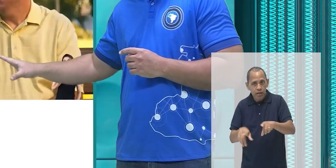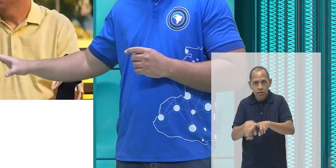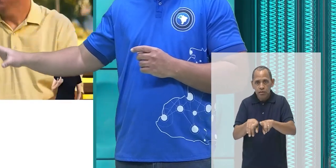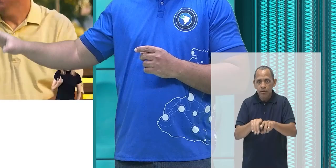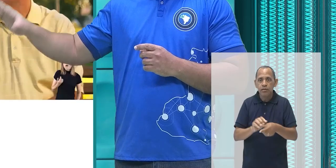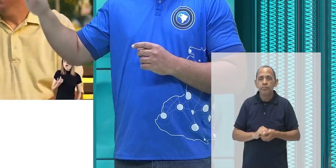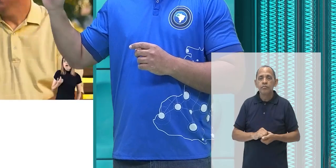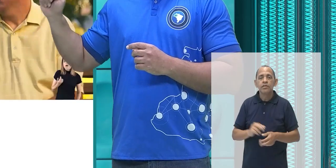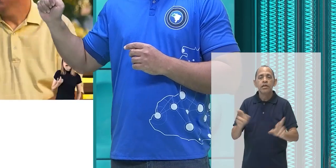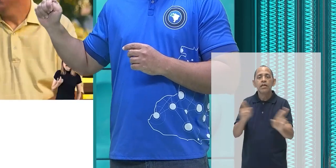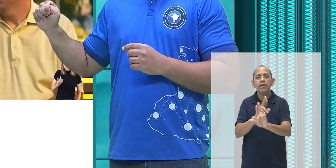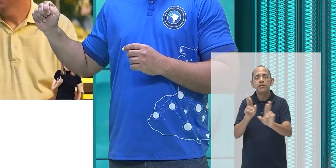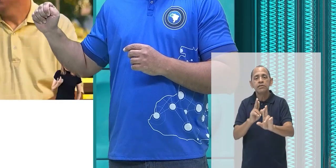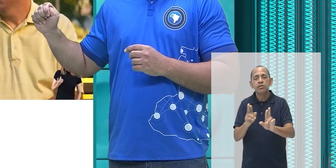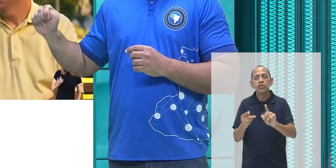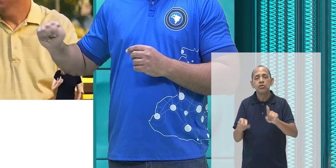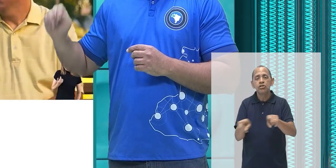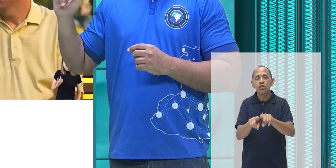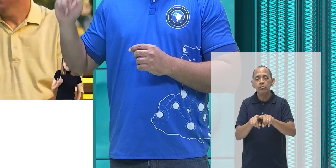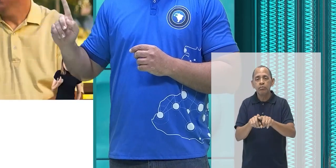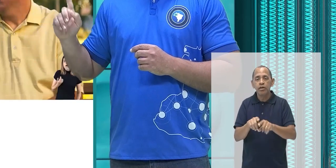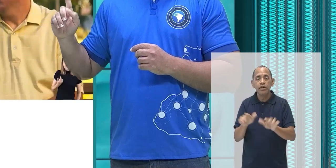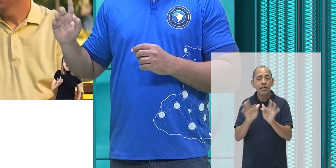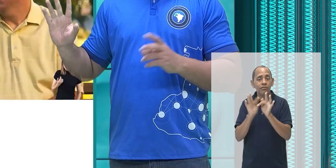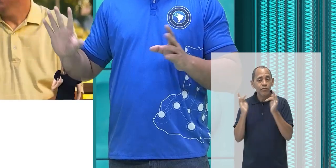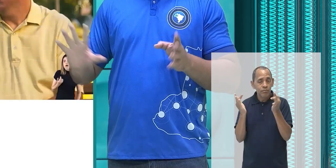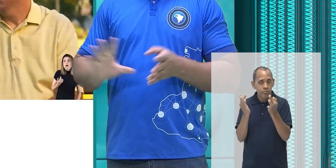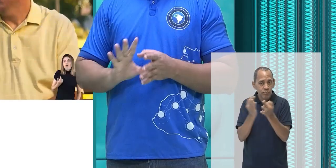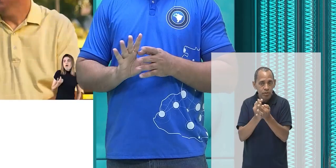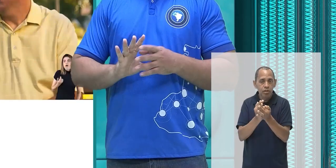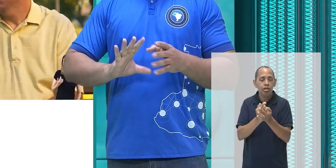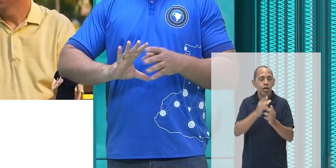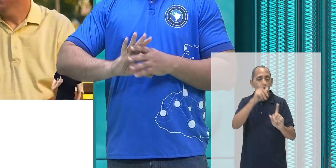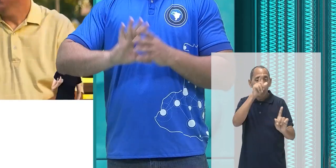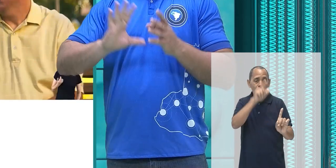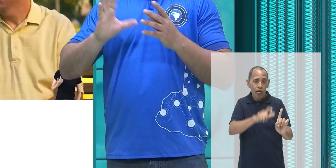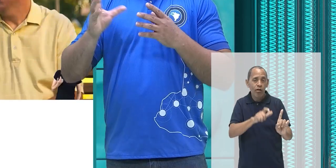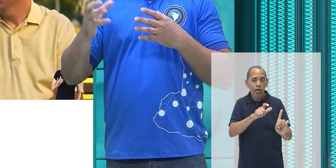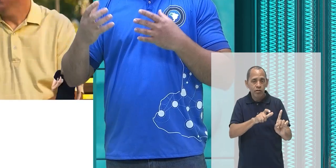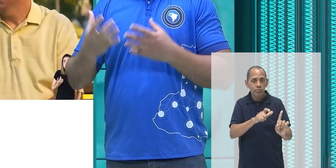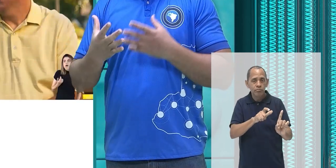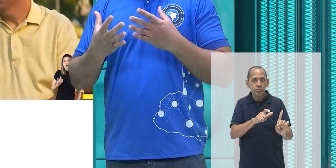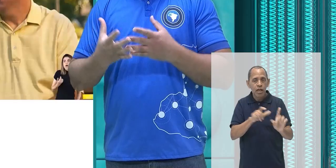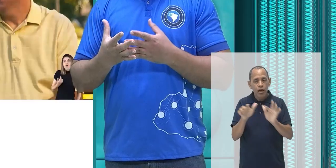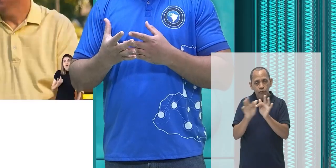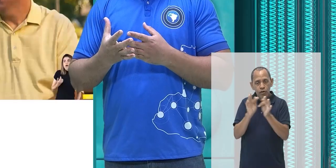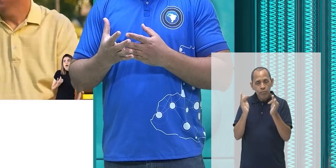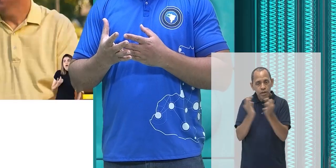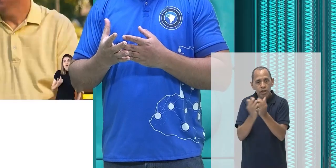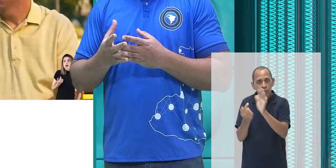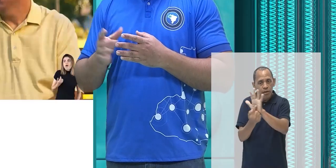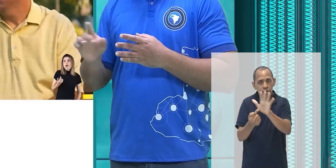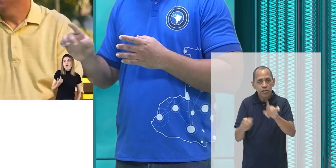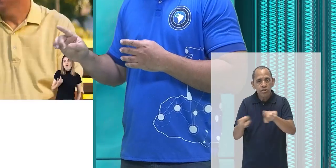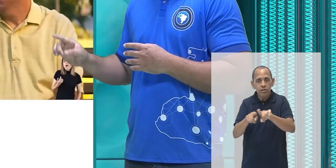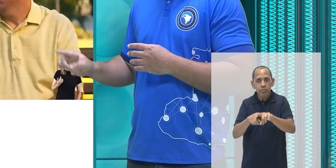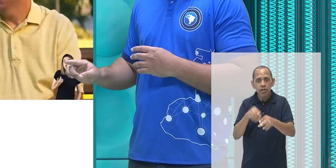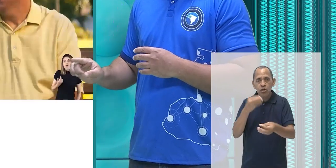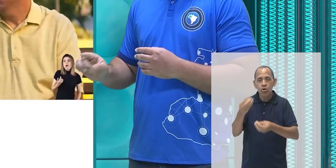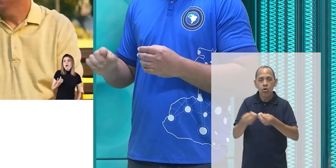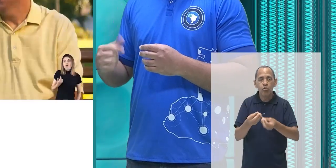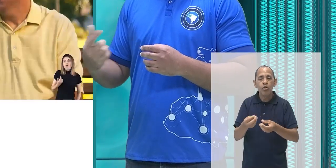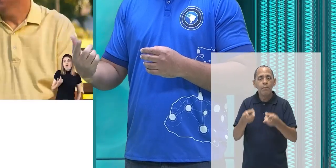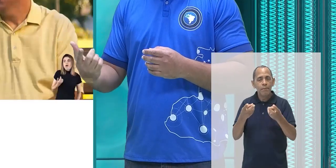família, certo? Ao nosso personagem. E observe que ela apareceu de forma também bastante interessante. É como se